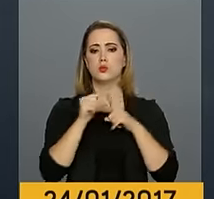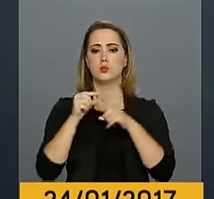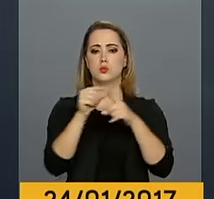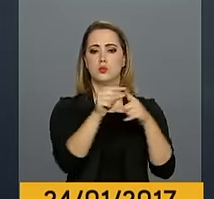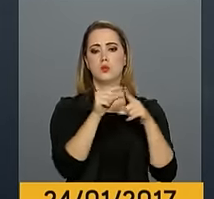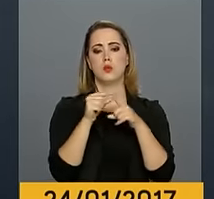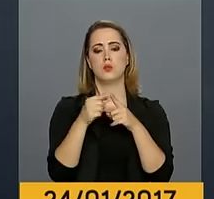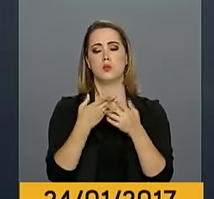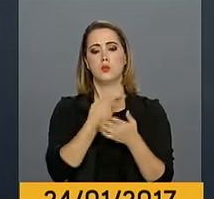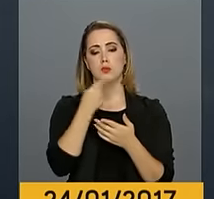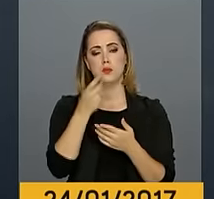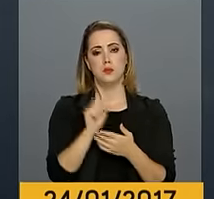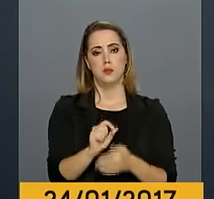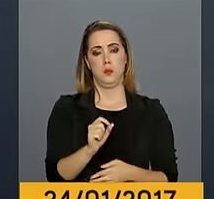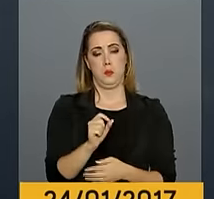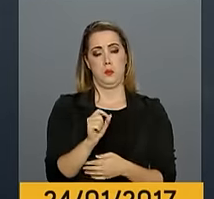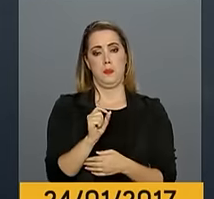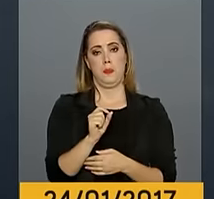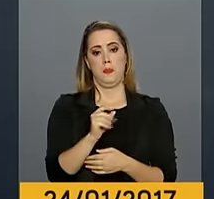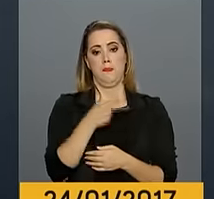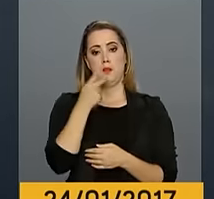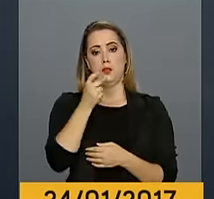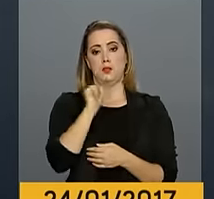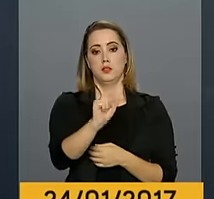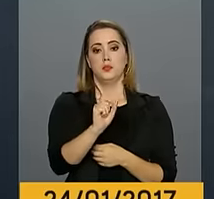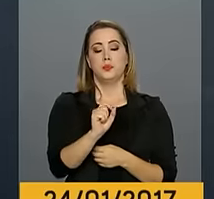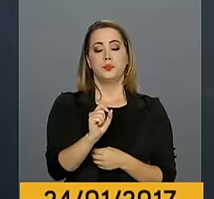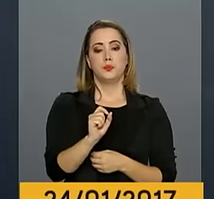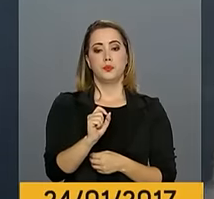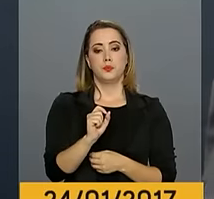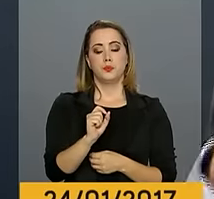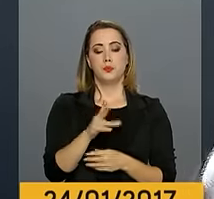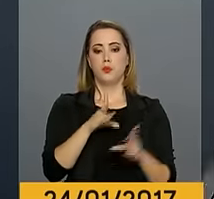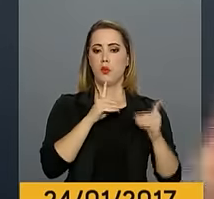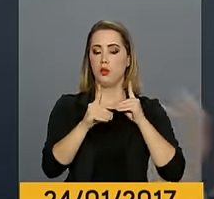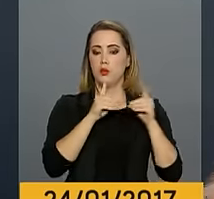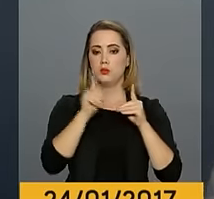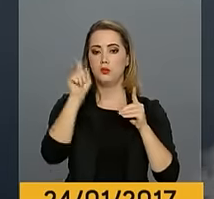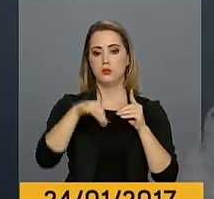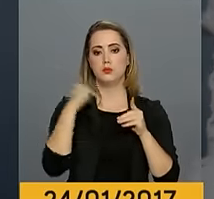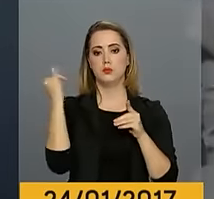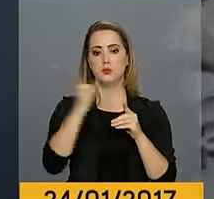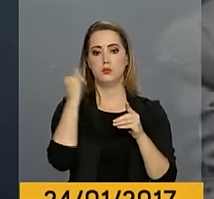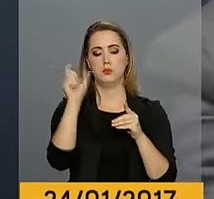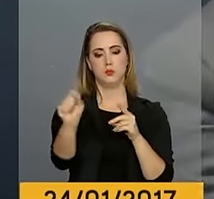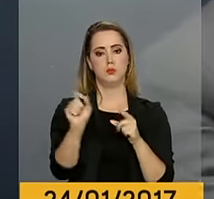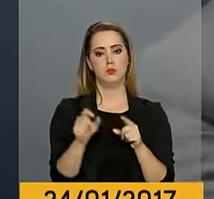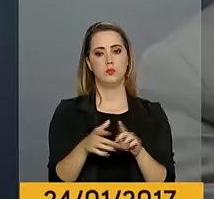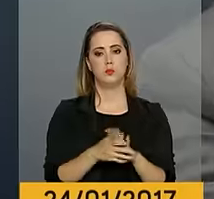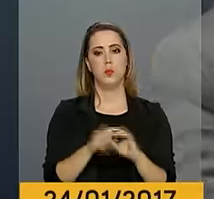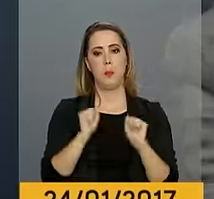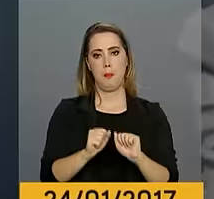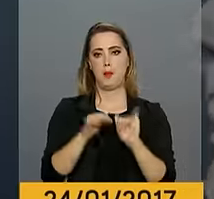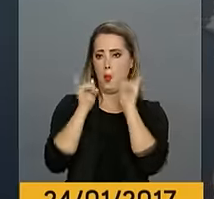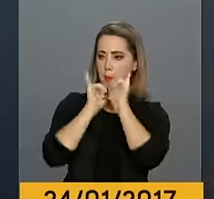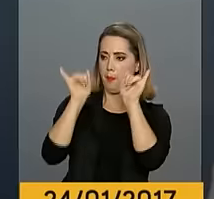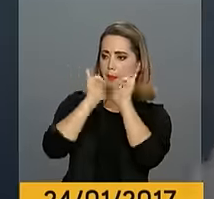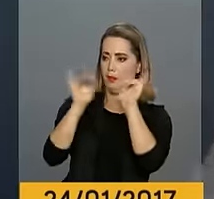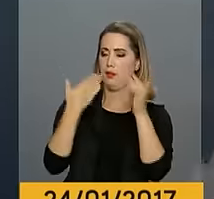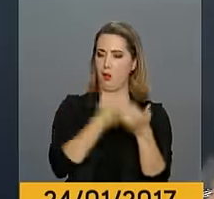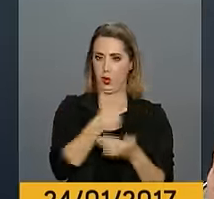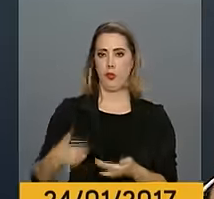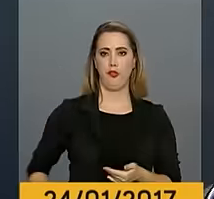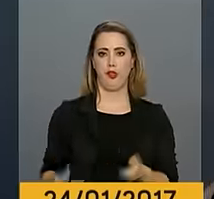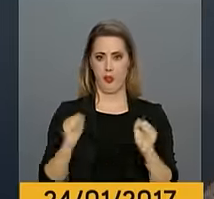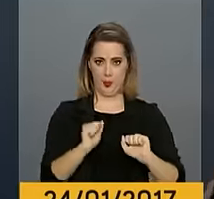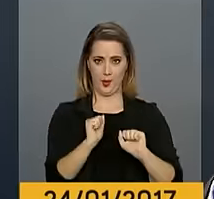sobre isso. Estou dizendo que o diálogo é fundamental, é tão fundamental, interessante, até posso fazer um pouco de propaganda do governo, né? Mas então, o que